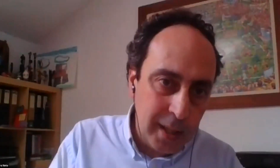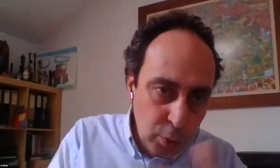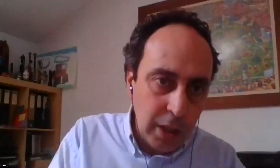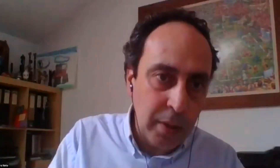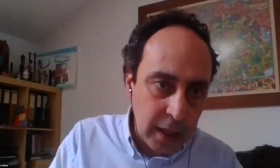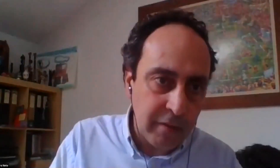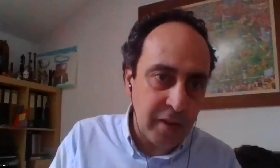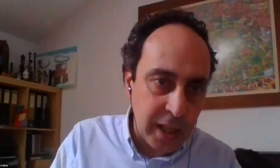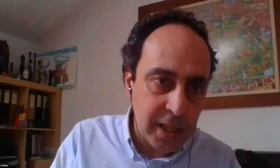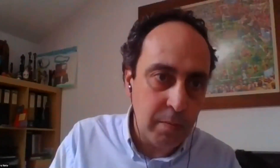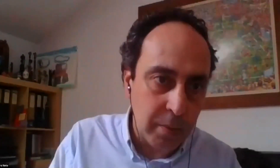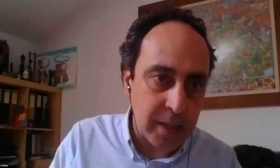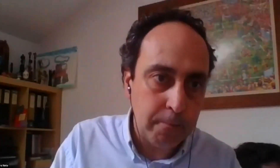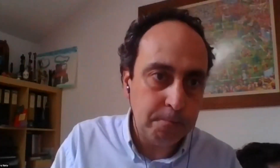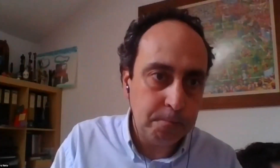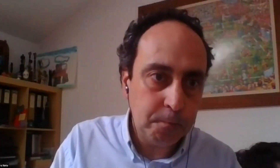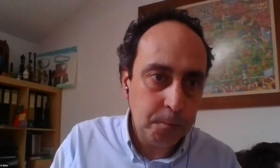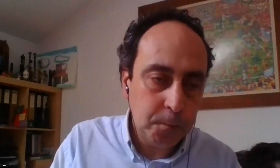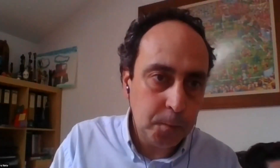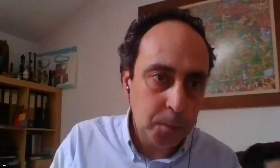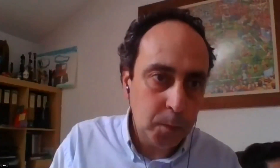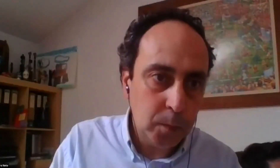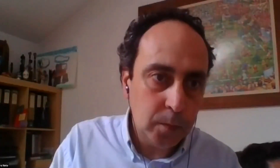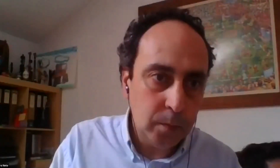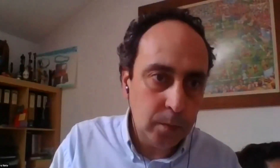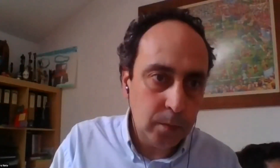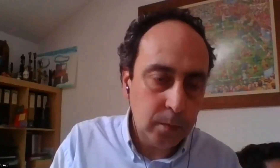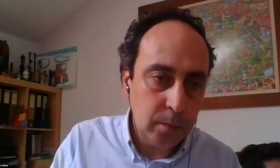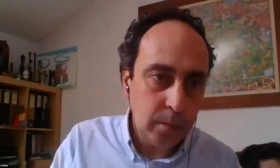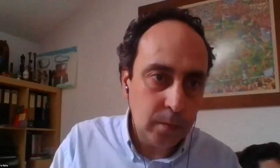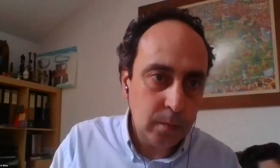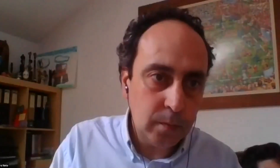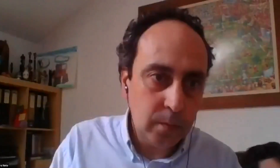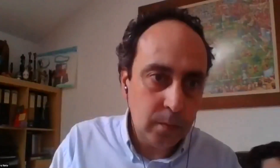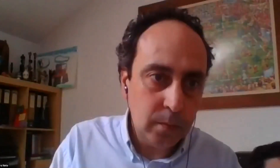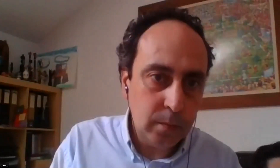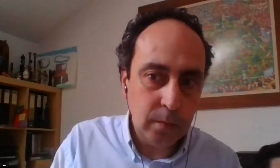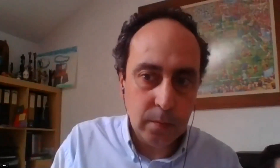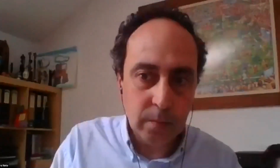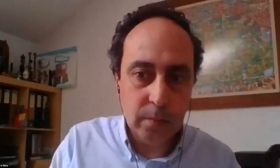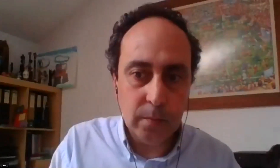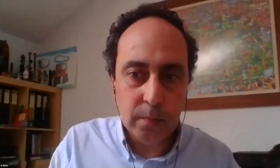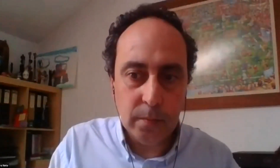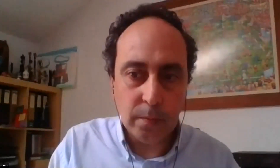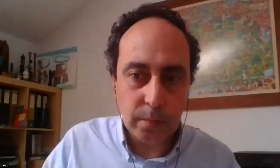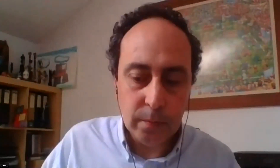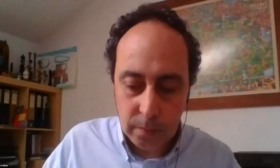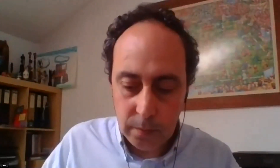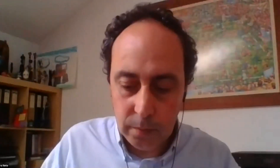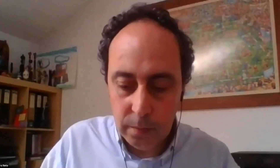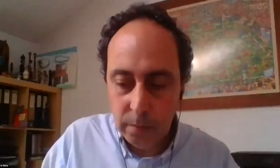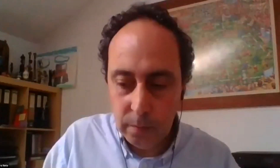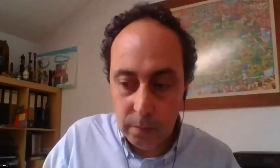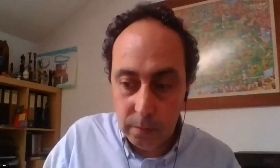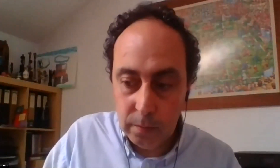vai ser um tema que cada vez vai estar em cima da mesa. Outra questão aqui colocada pelo José Carlos Pinto, como vê a questão de